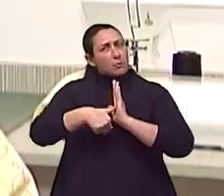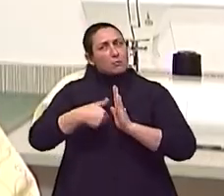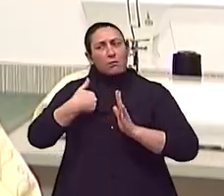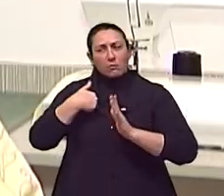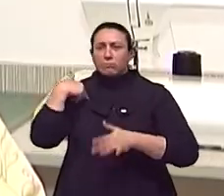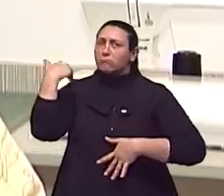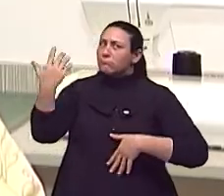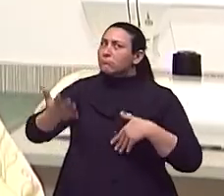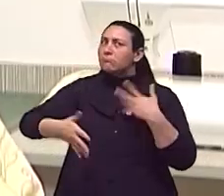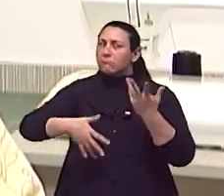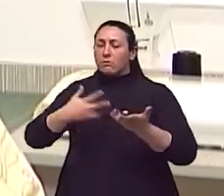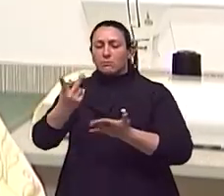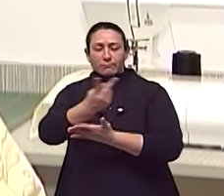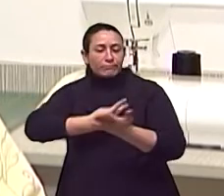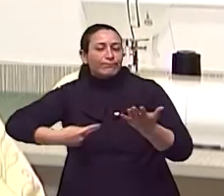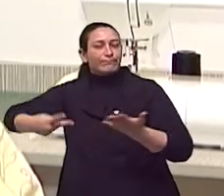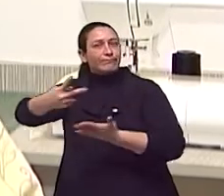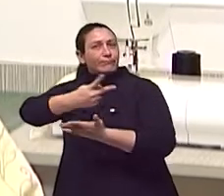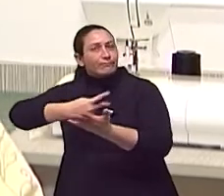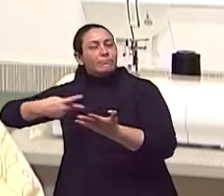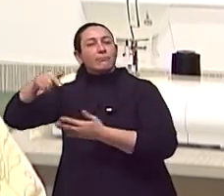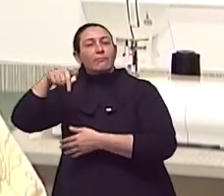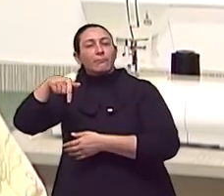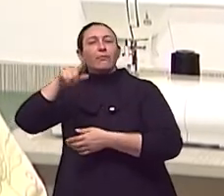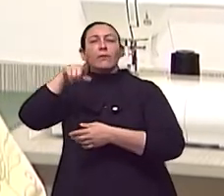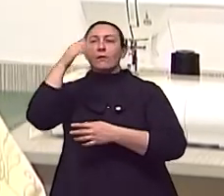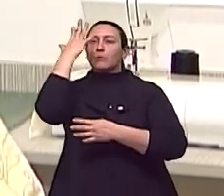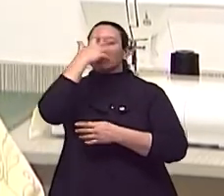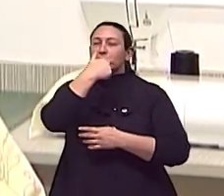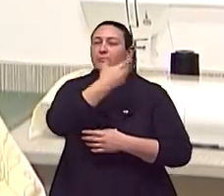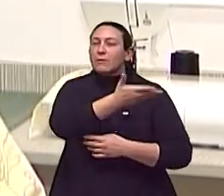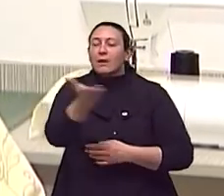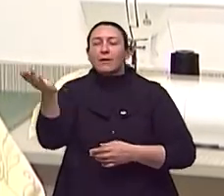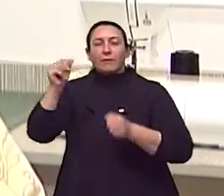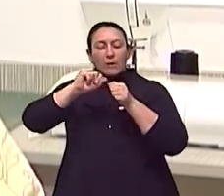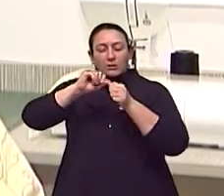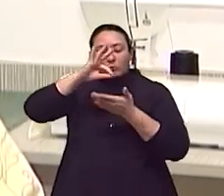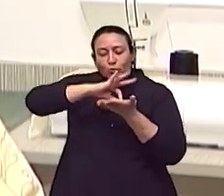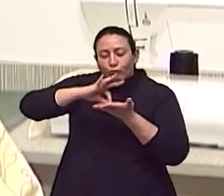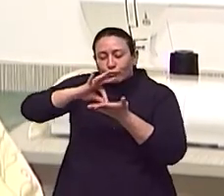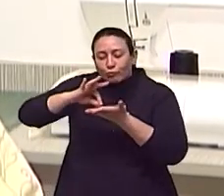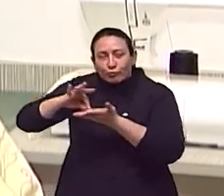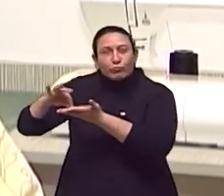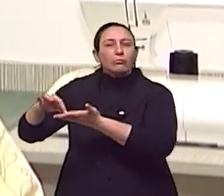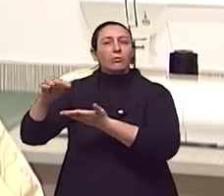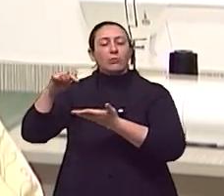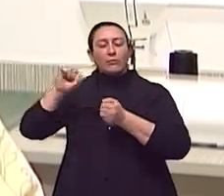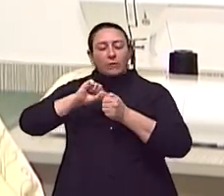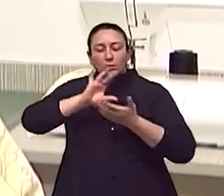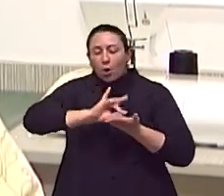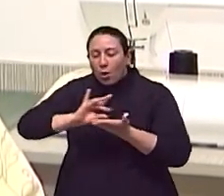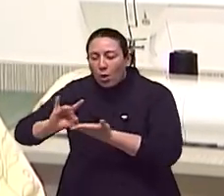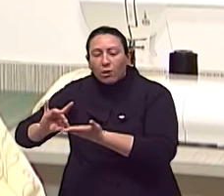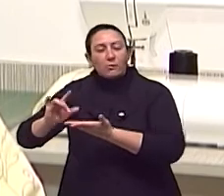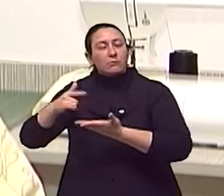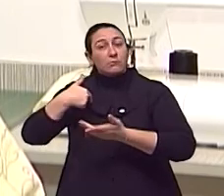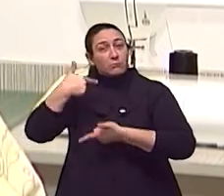eu fui fazendo já tenho quatro trabalhos que eu esposo lá na feira de artesanato de